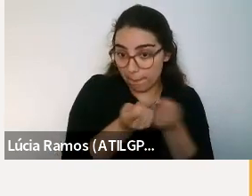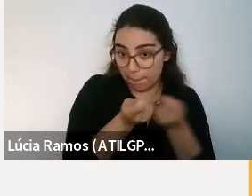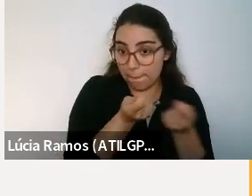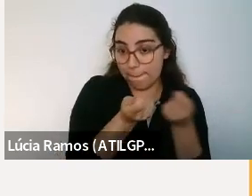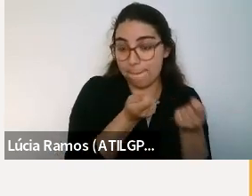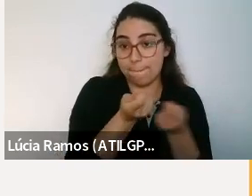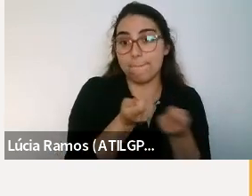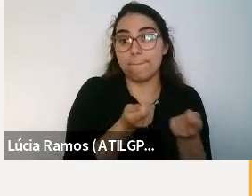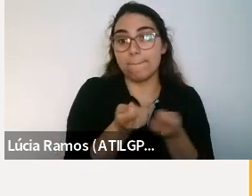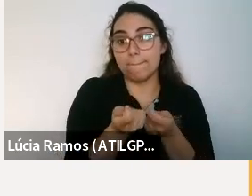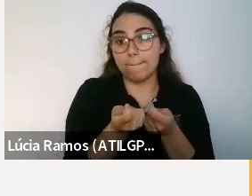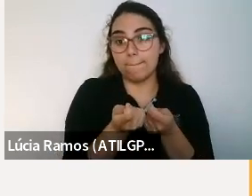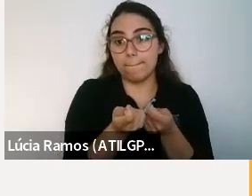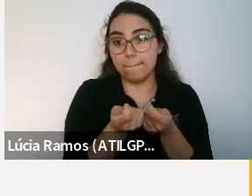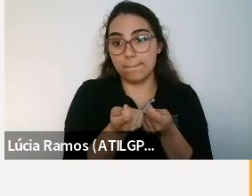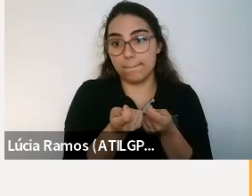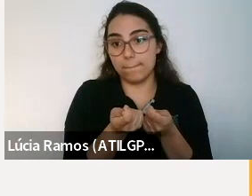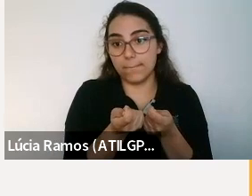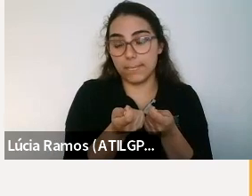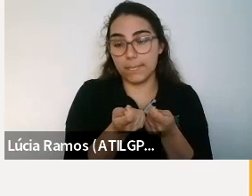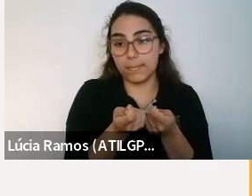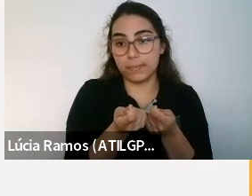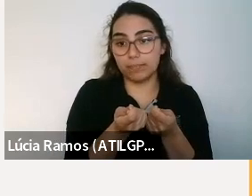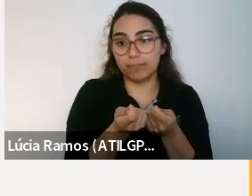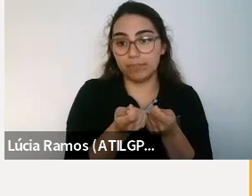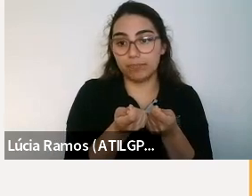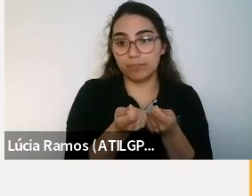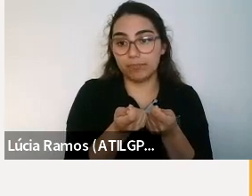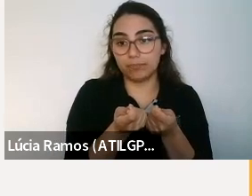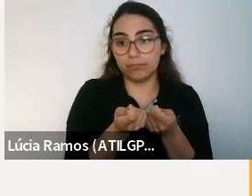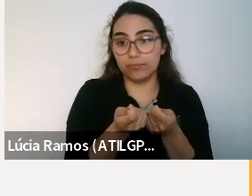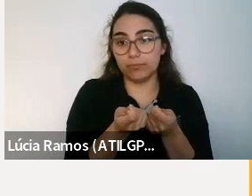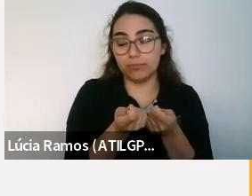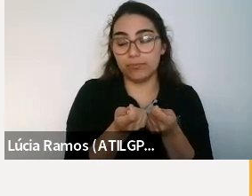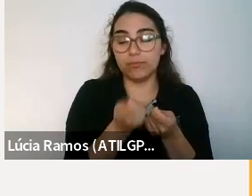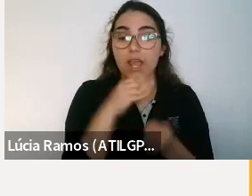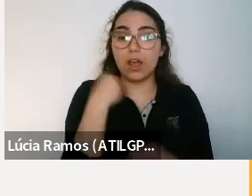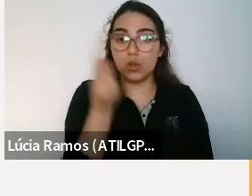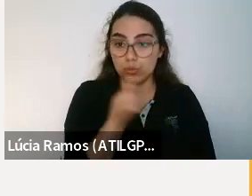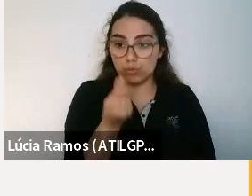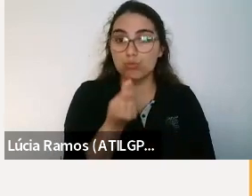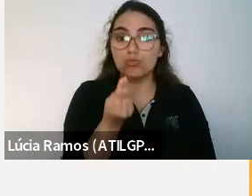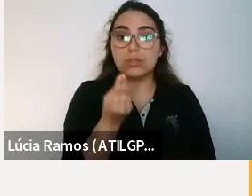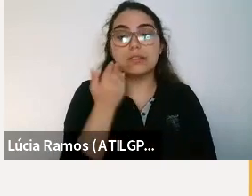também a ser trabalhados no sentido também eles procurarem a ser